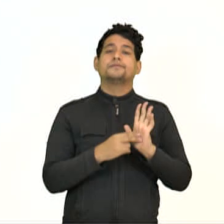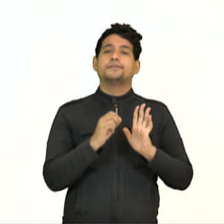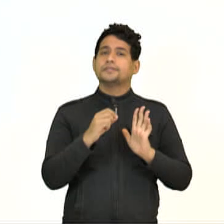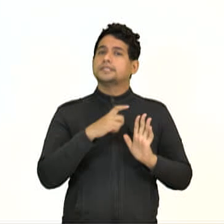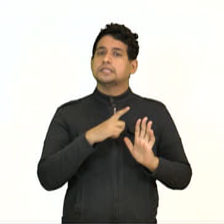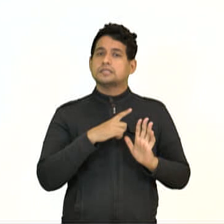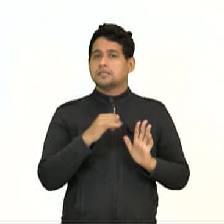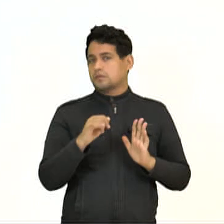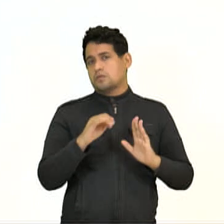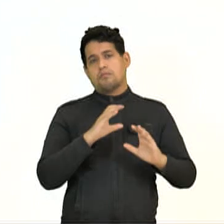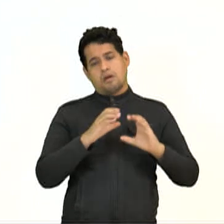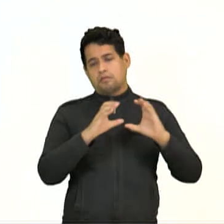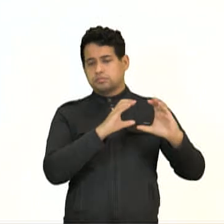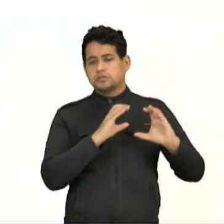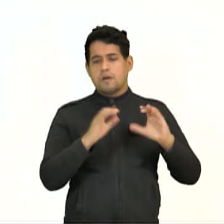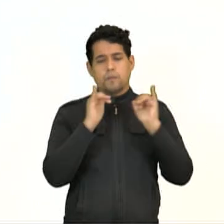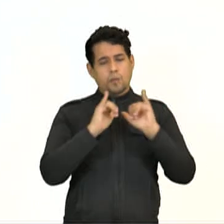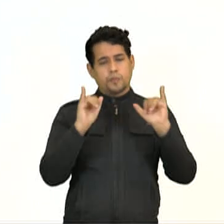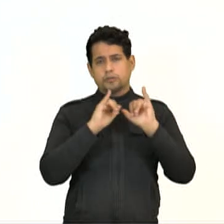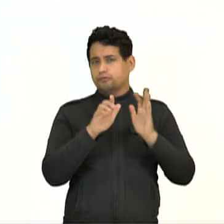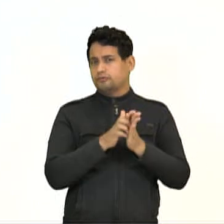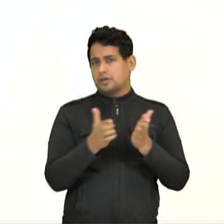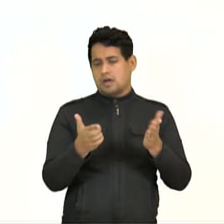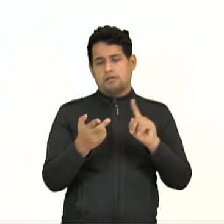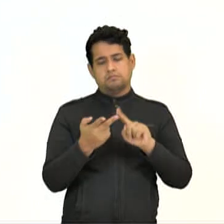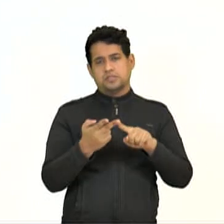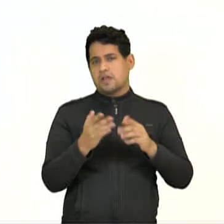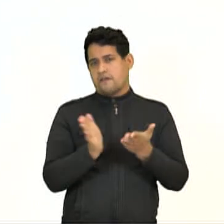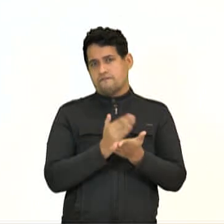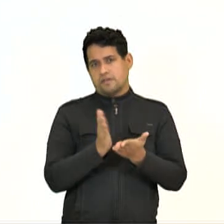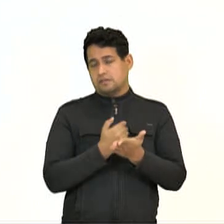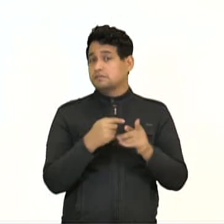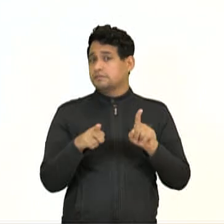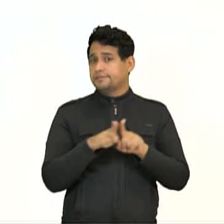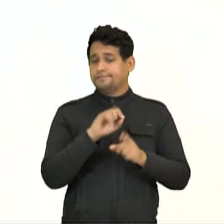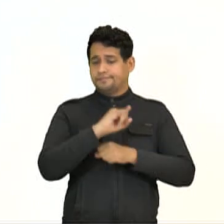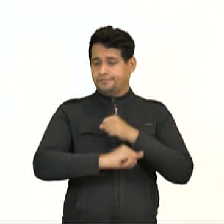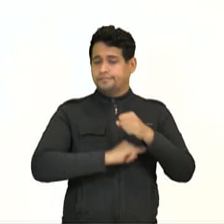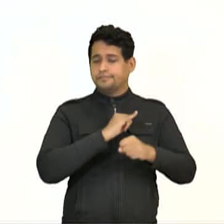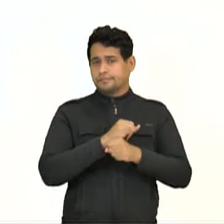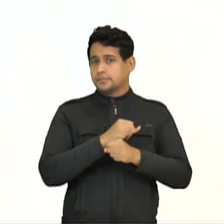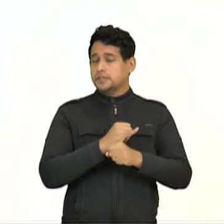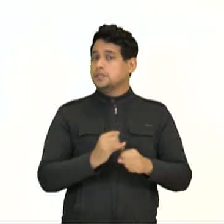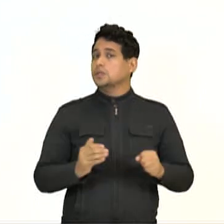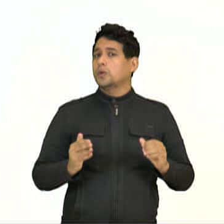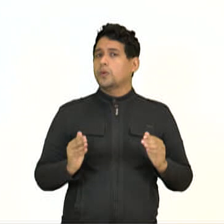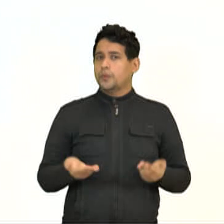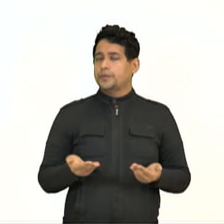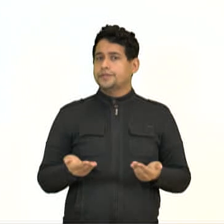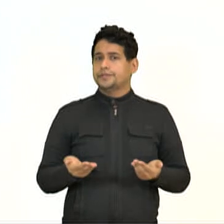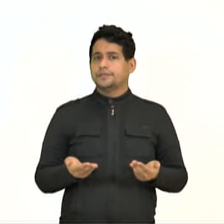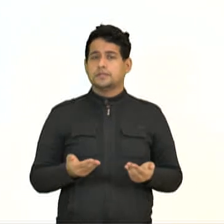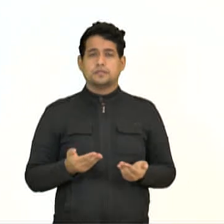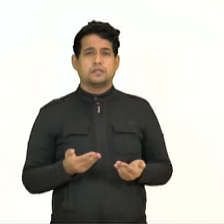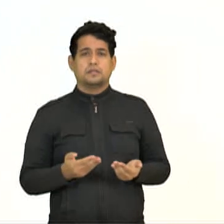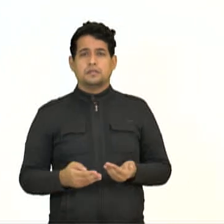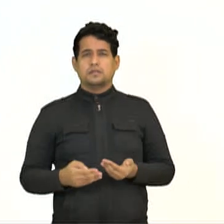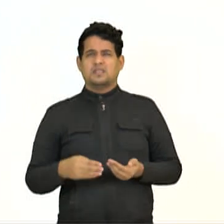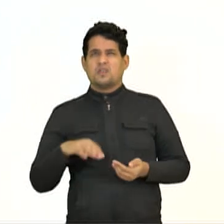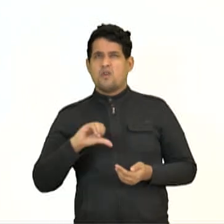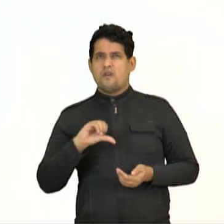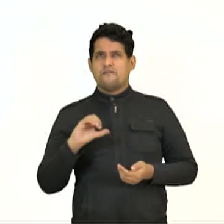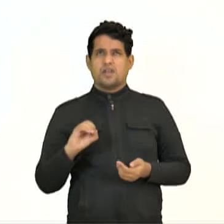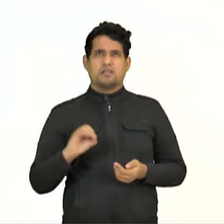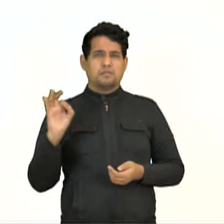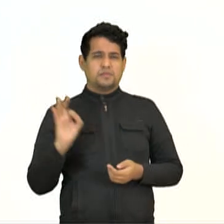nos veículos de comunicação, nos jornais, nas revistas e na internet. Hoje em dia, quase